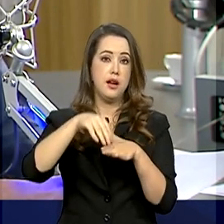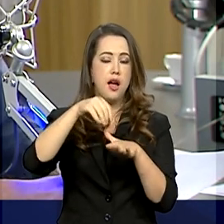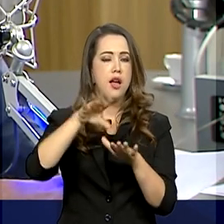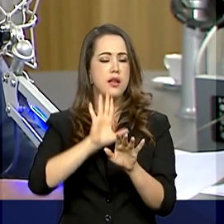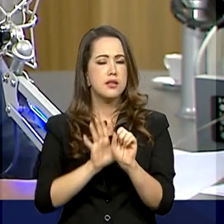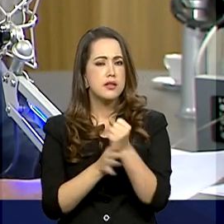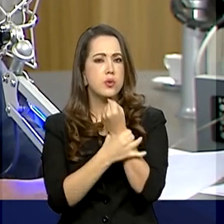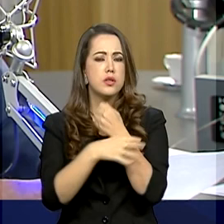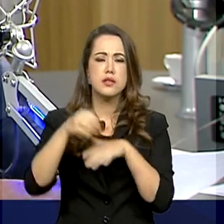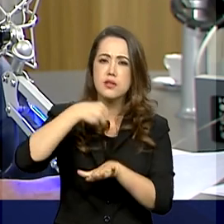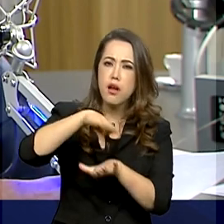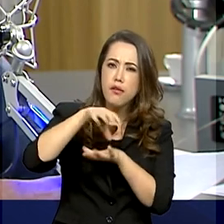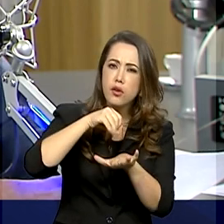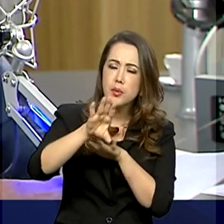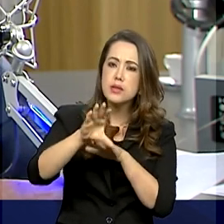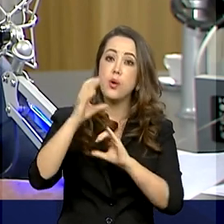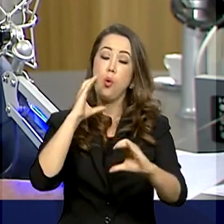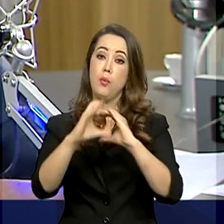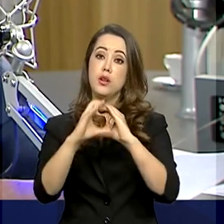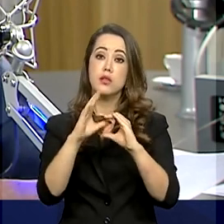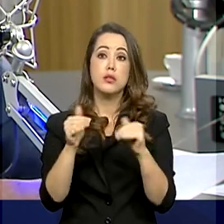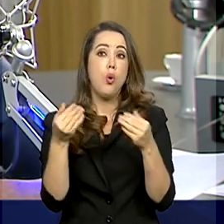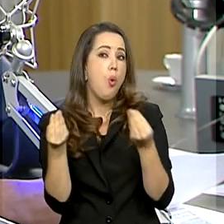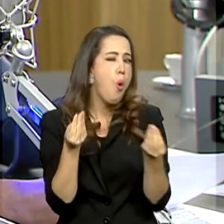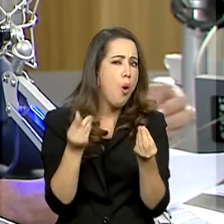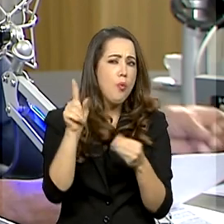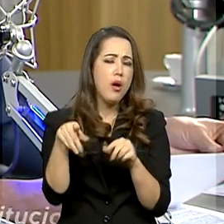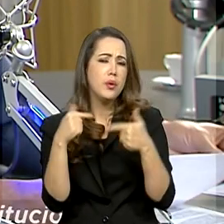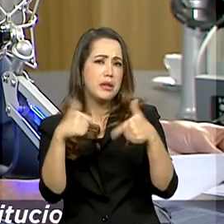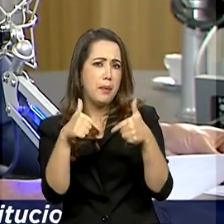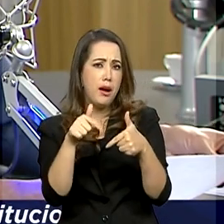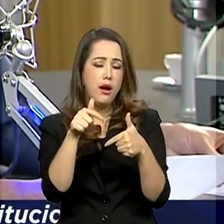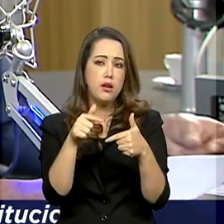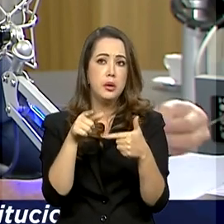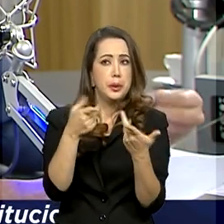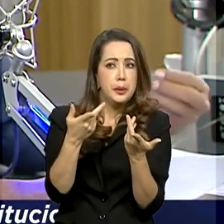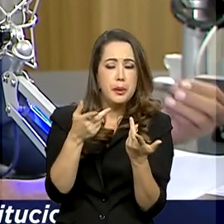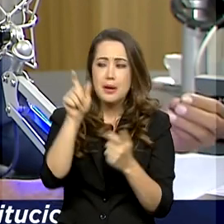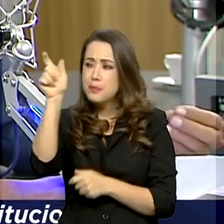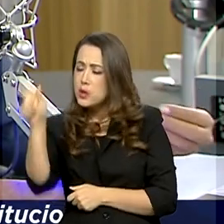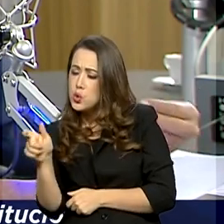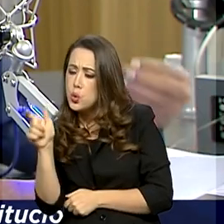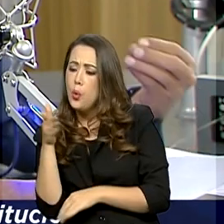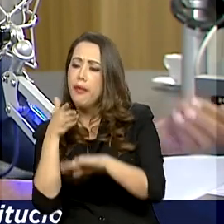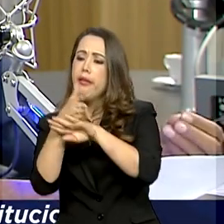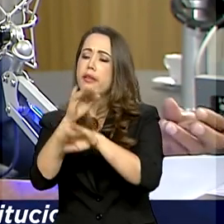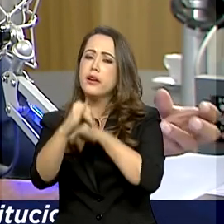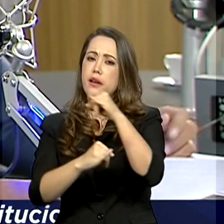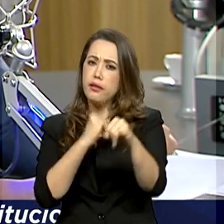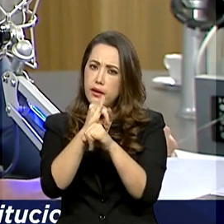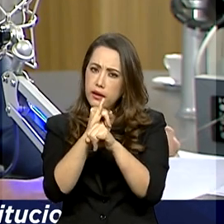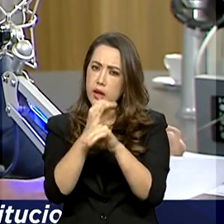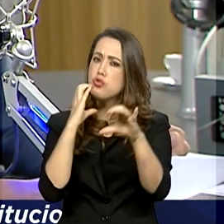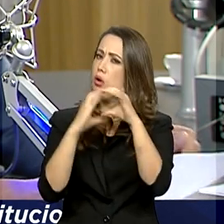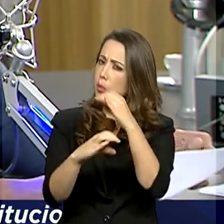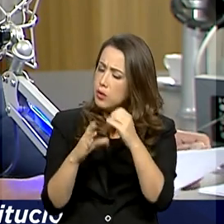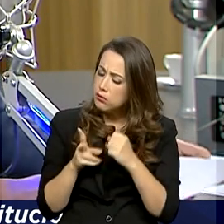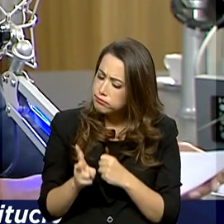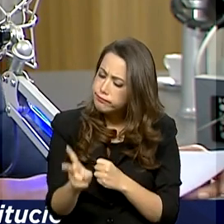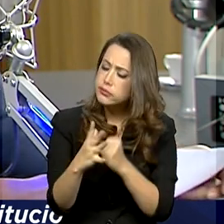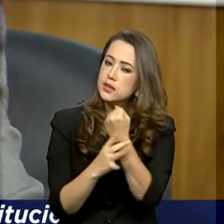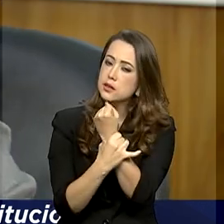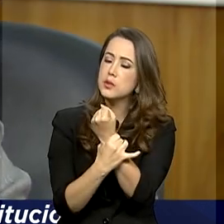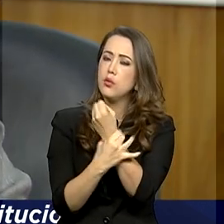e comunicações qual o trabalho que tem sido feito para quem acessa a internet por exemplo para que essa pessoa tem uma comunicação segura